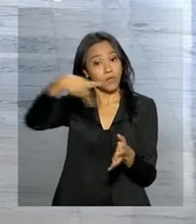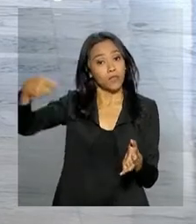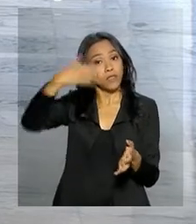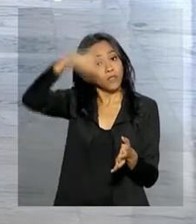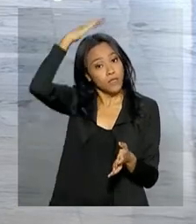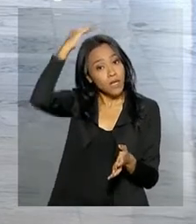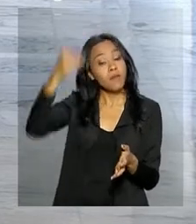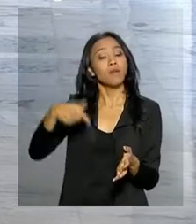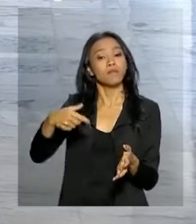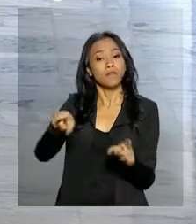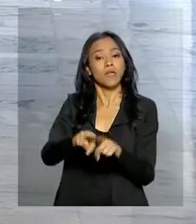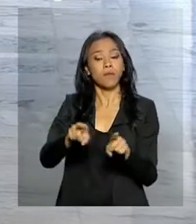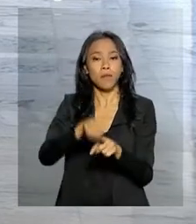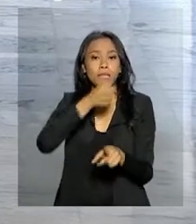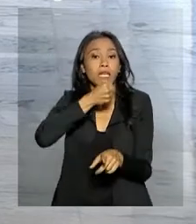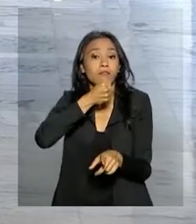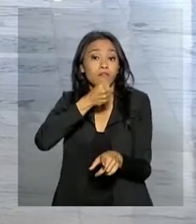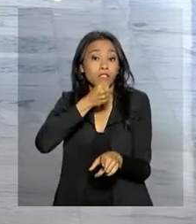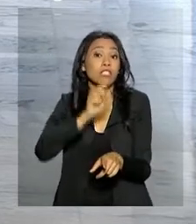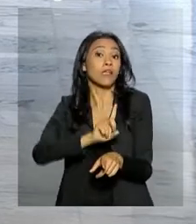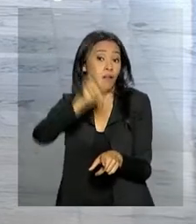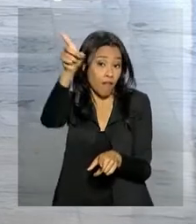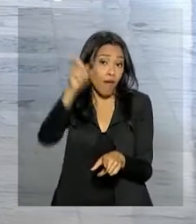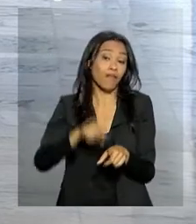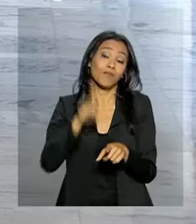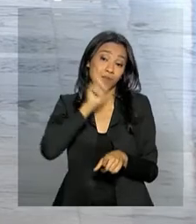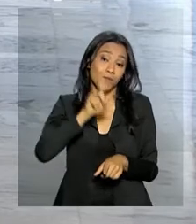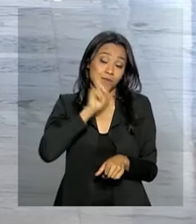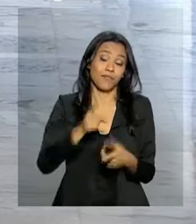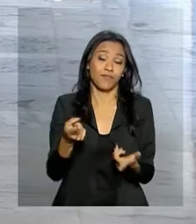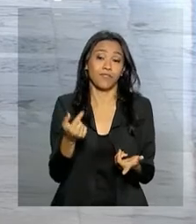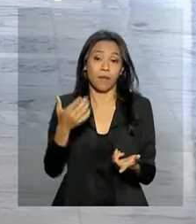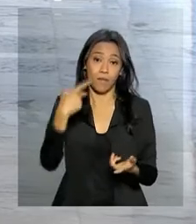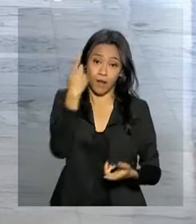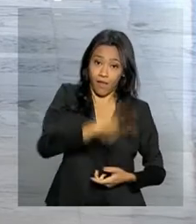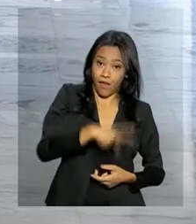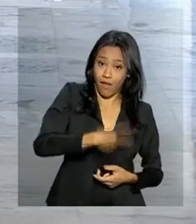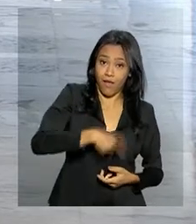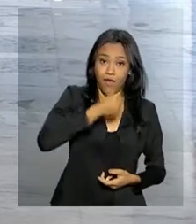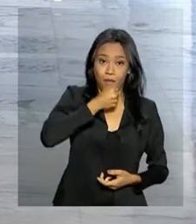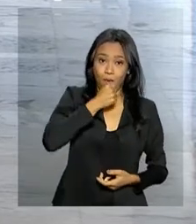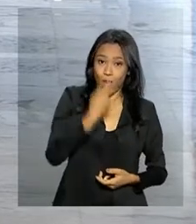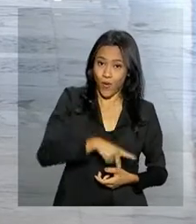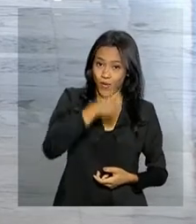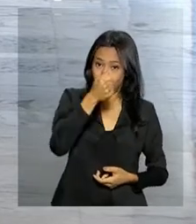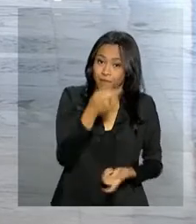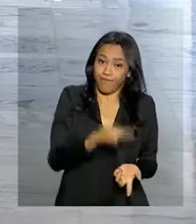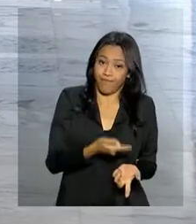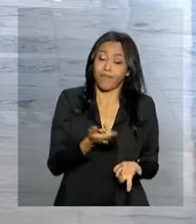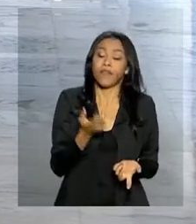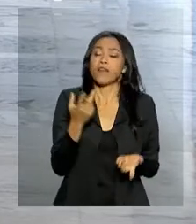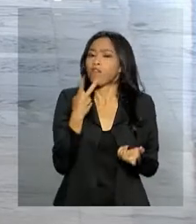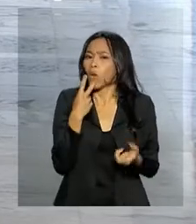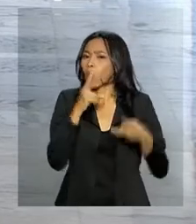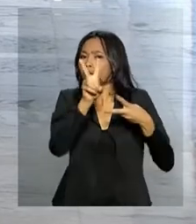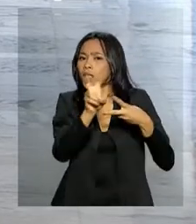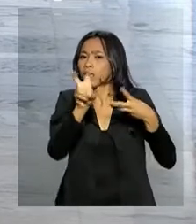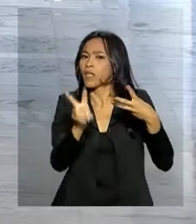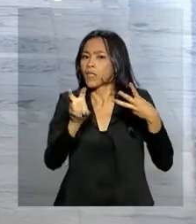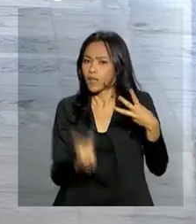entrevista exclusiva para a nossa correspondente paula de hoje ele fala falou sobre os temas abordados